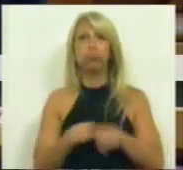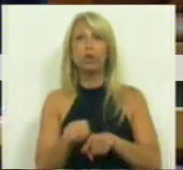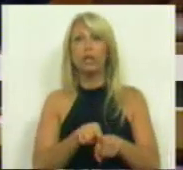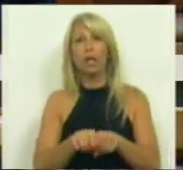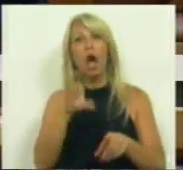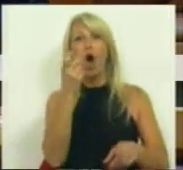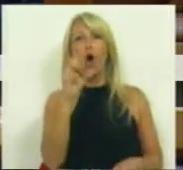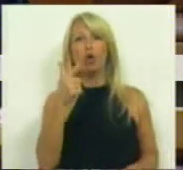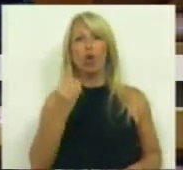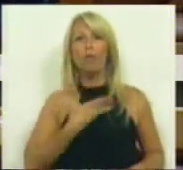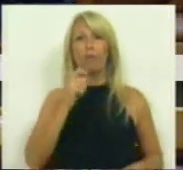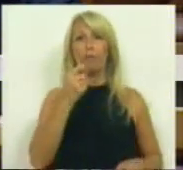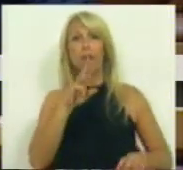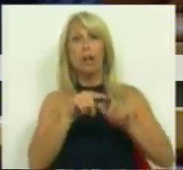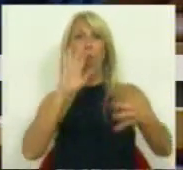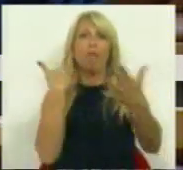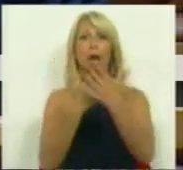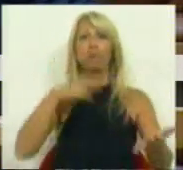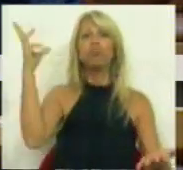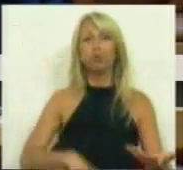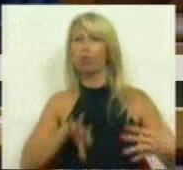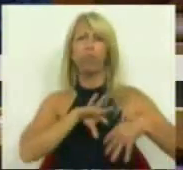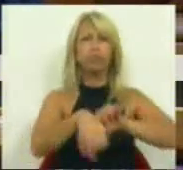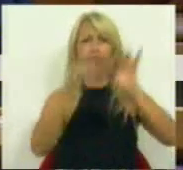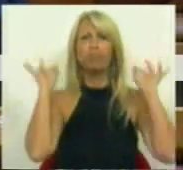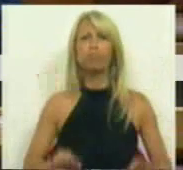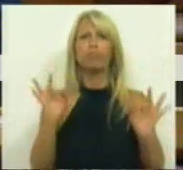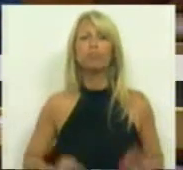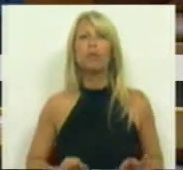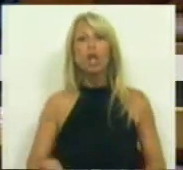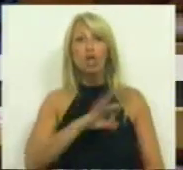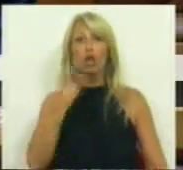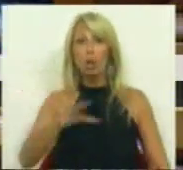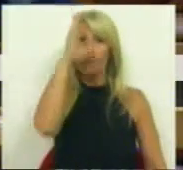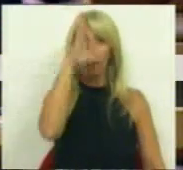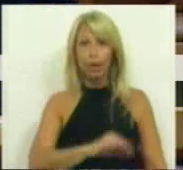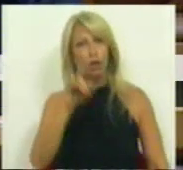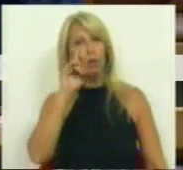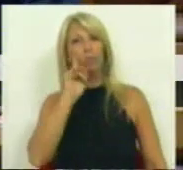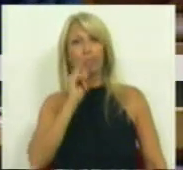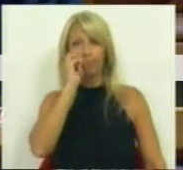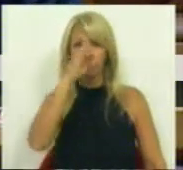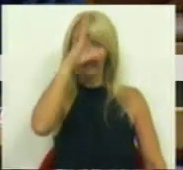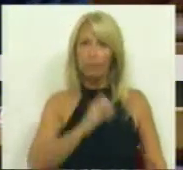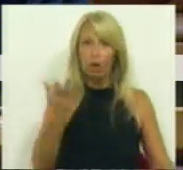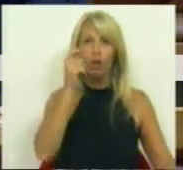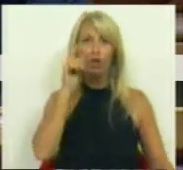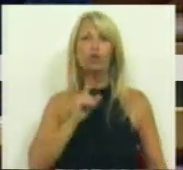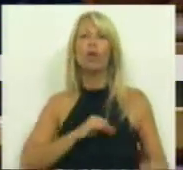condenam Portugal ao desastre. Senhor Primeiro-Ministro, senhores ministros e ministras, senhoras deputadas, senhores